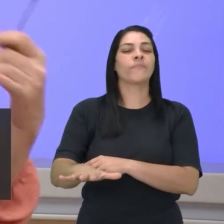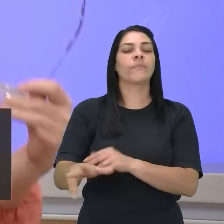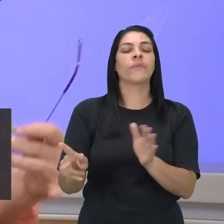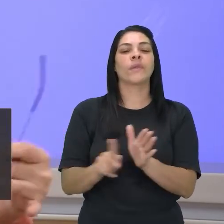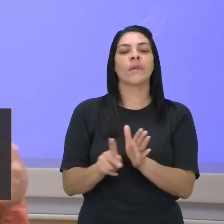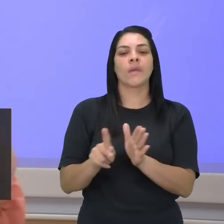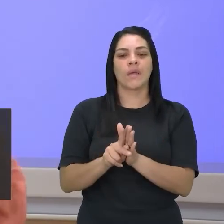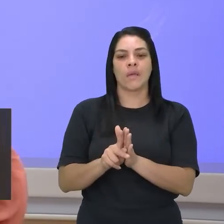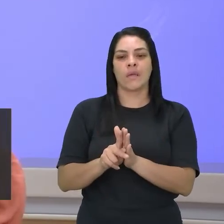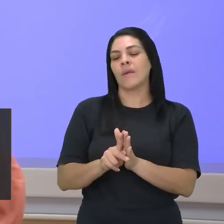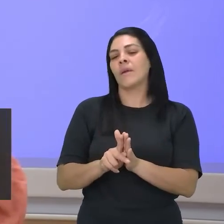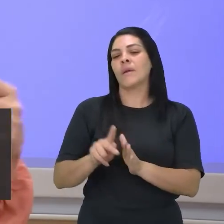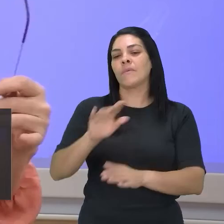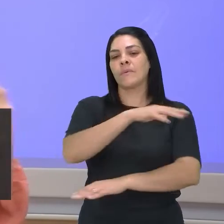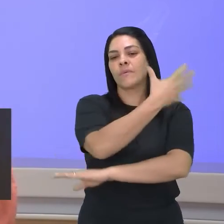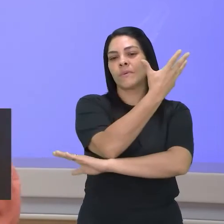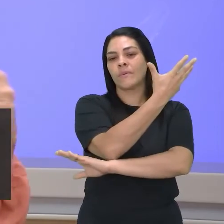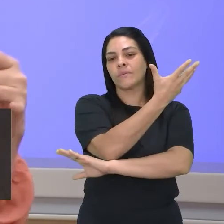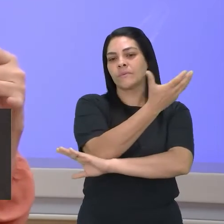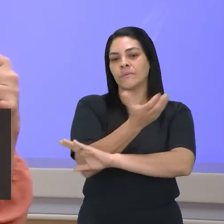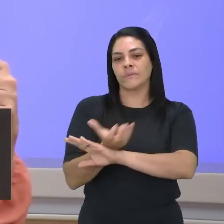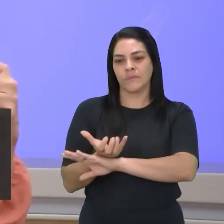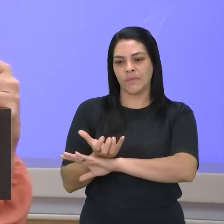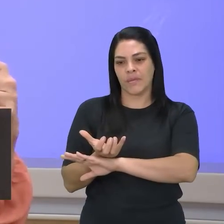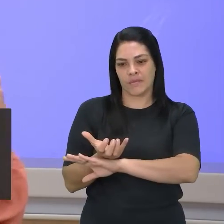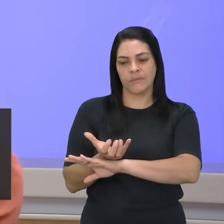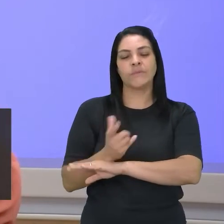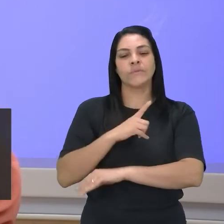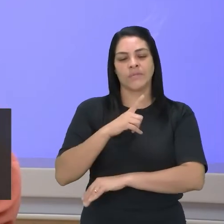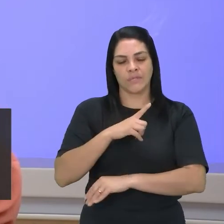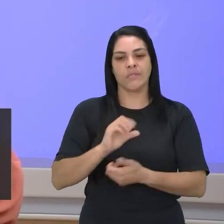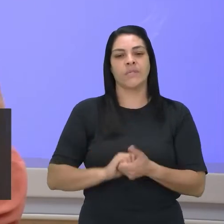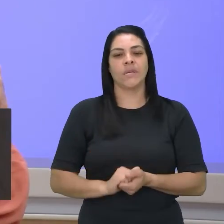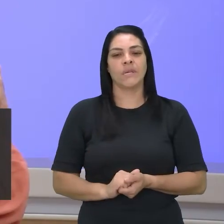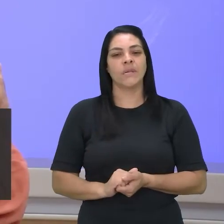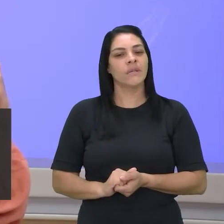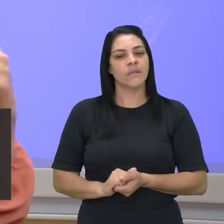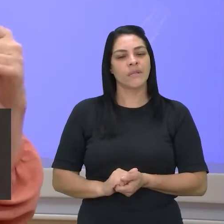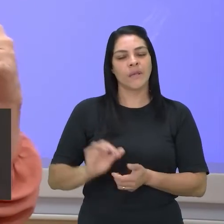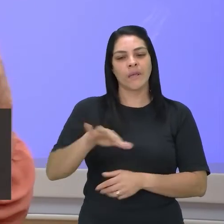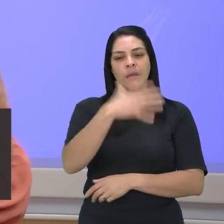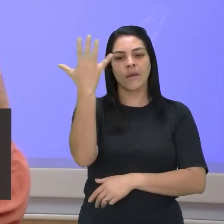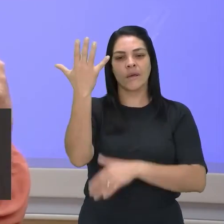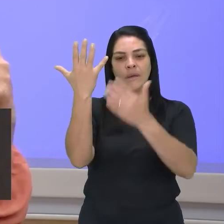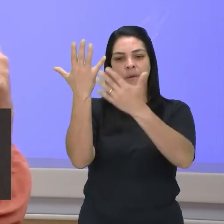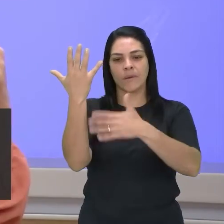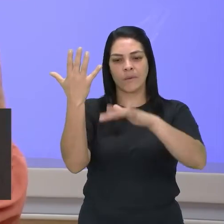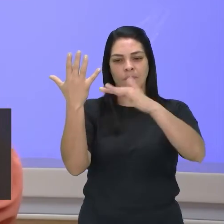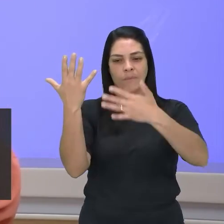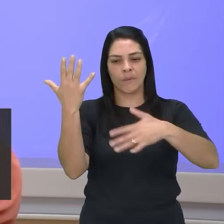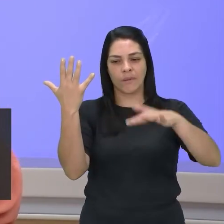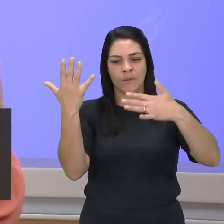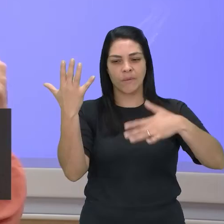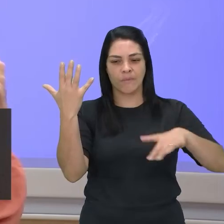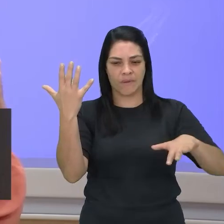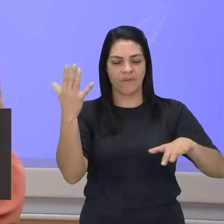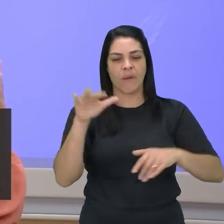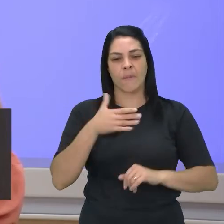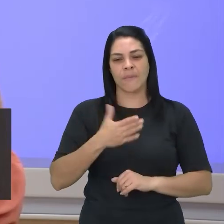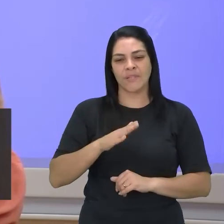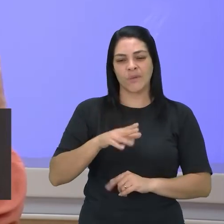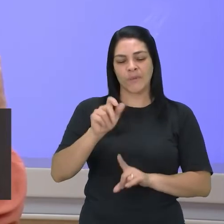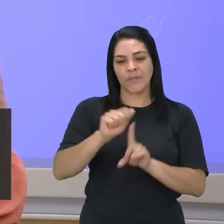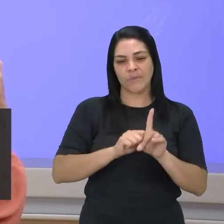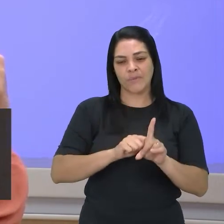tinha muito, nessa época, que depois da primavera e depois, aí mais ou menos em